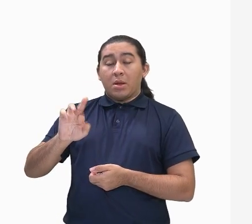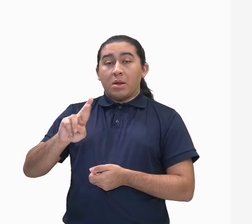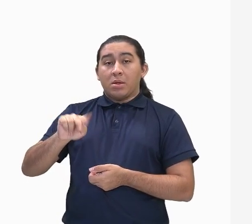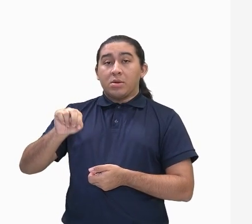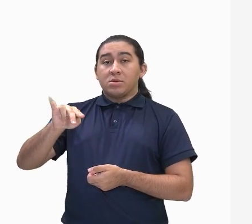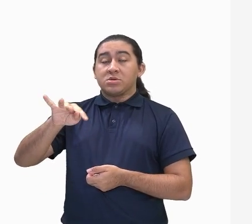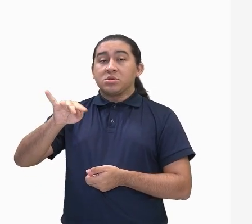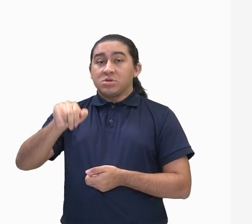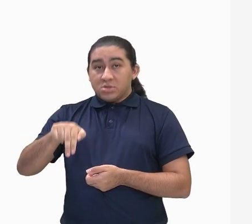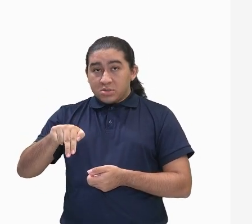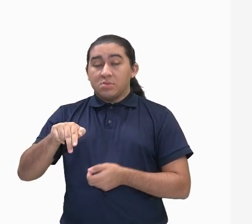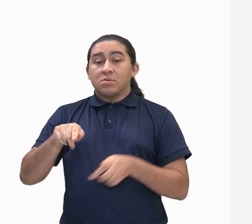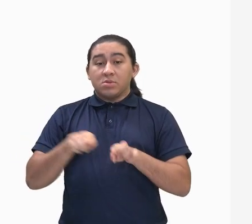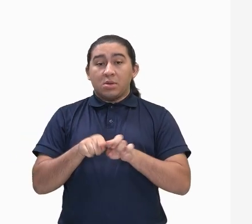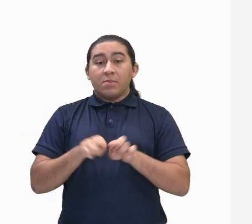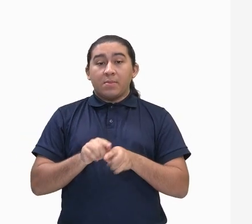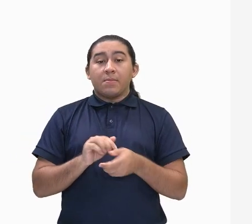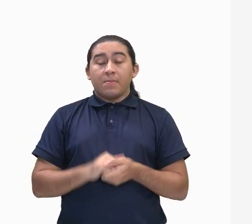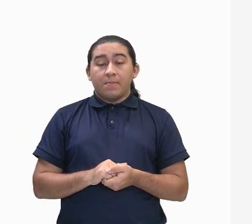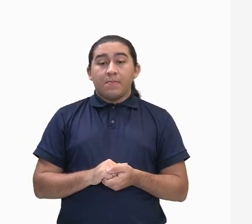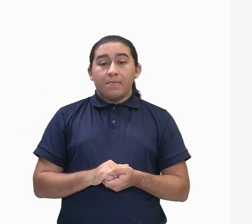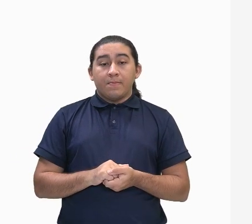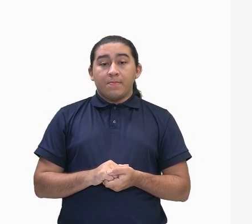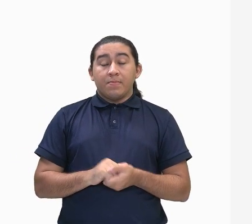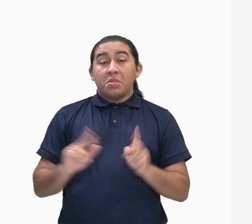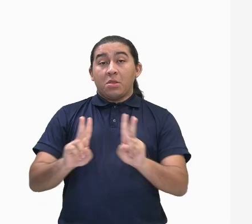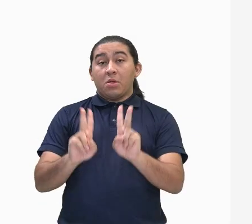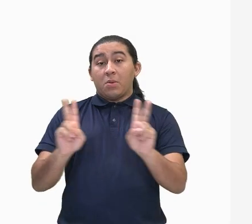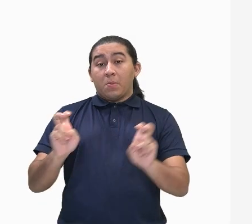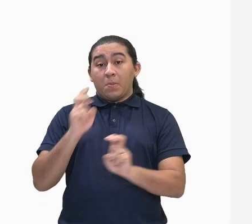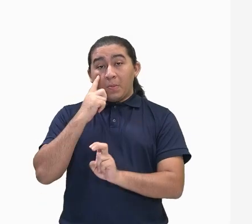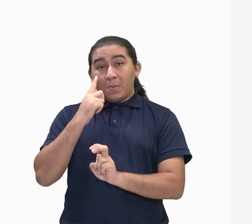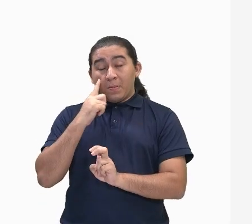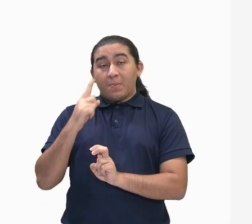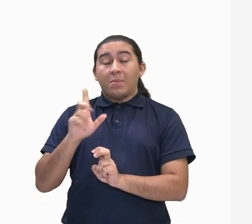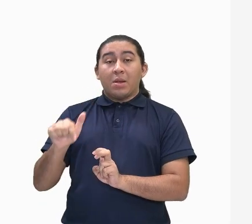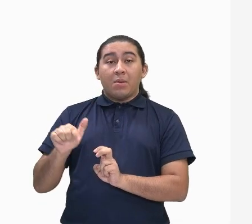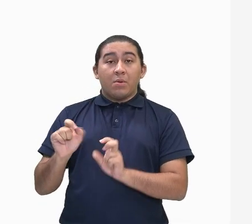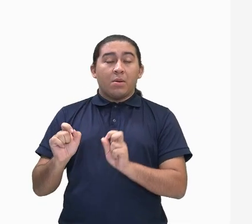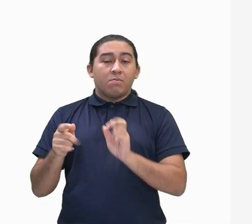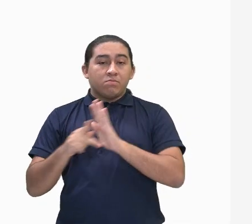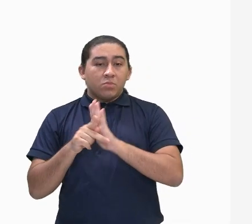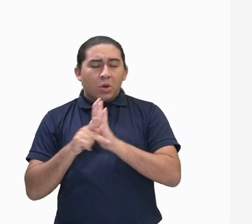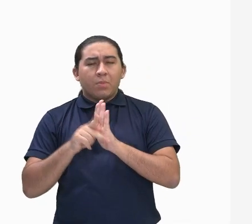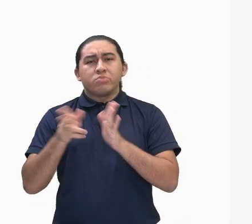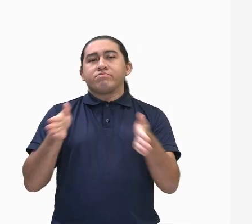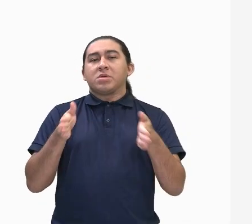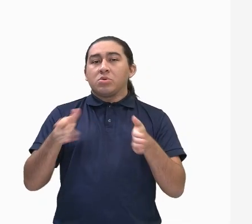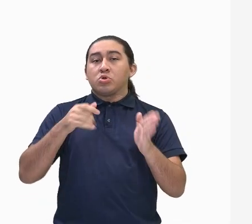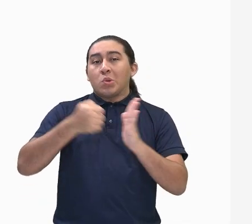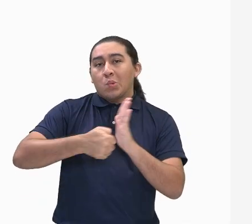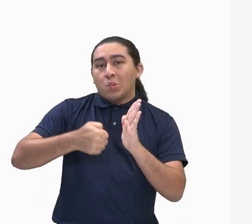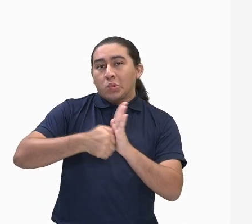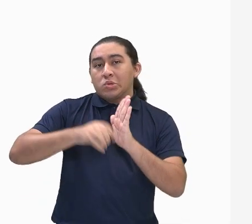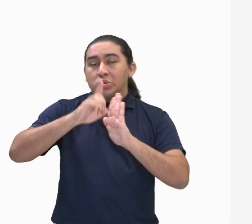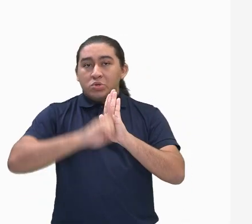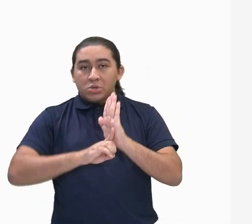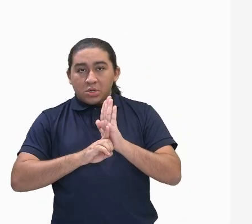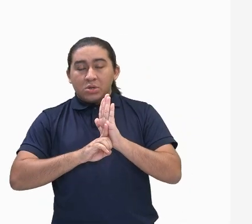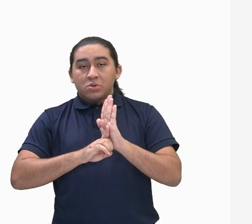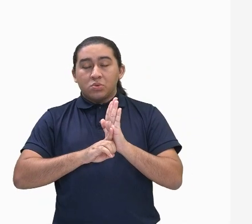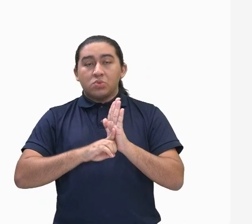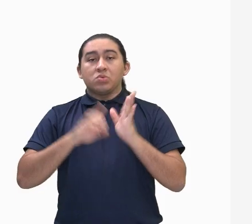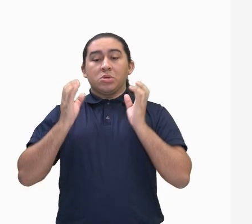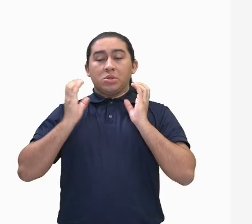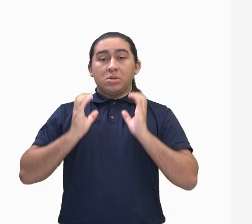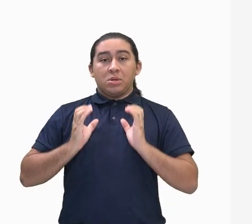discurso dele, I have a dream, né, eu tenho um sonho, durante as lutas pelos direitos civis nos Estados Unidos. E aí